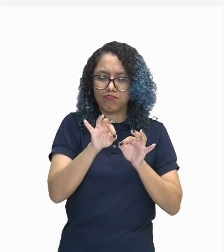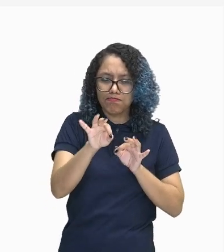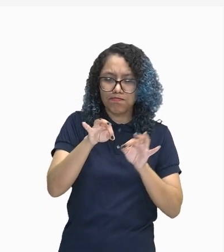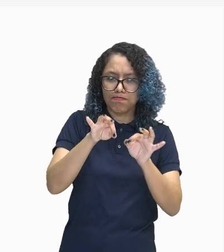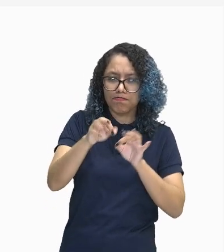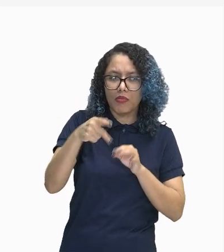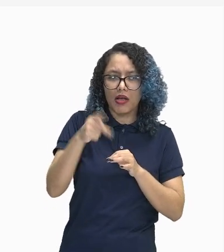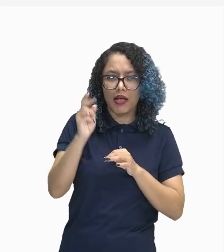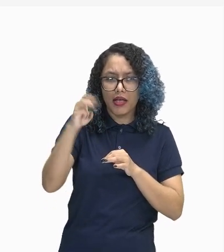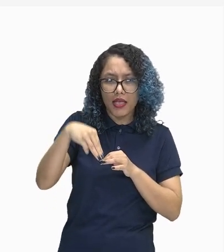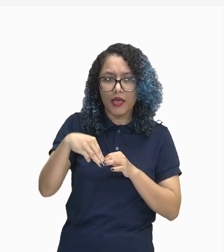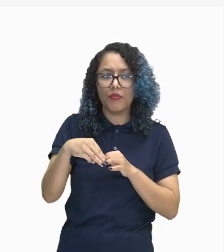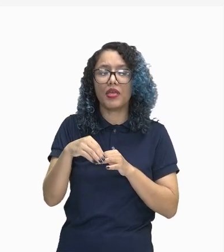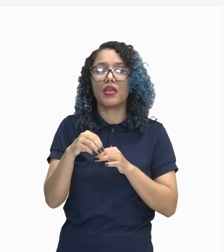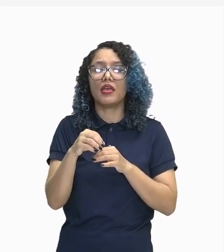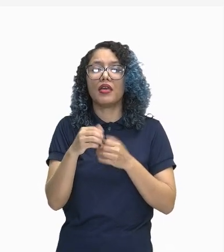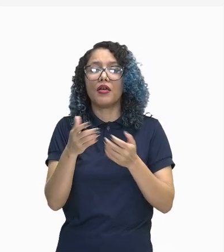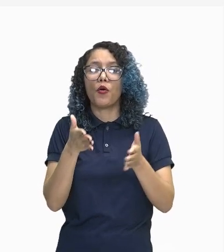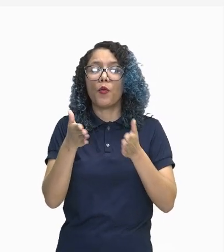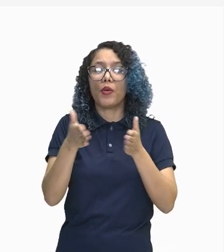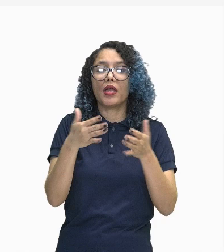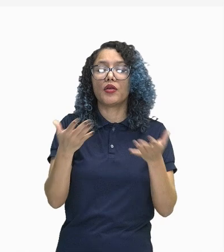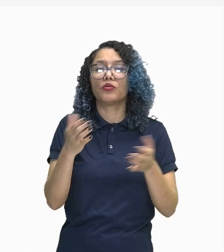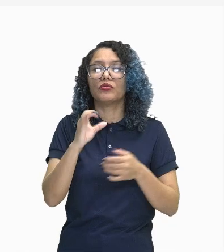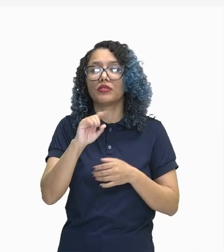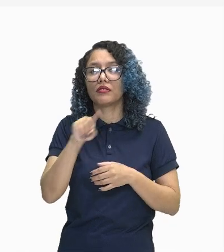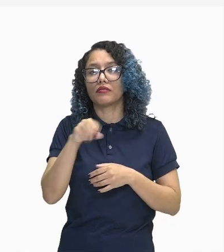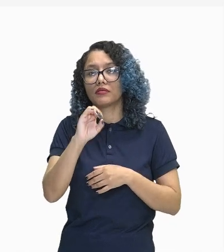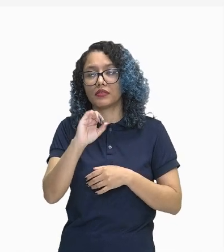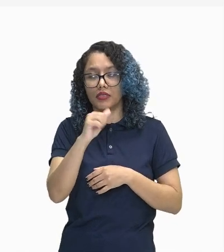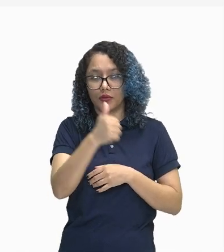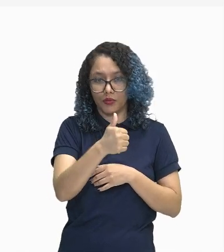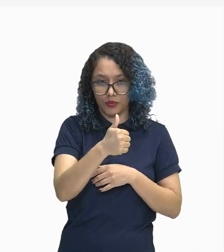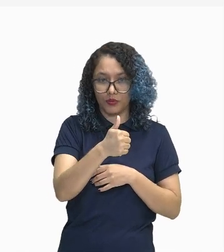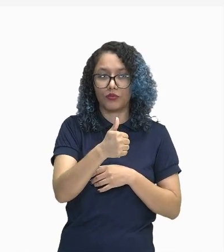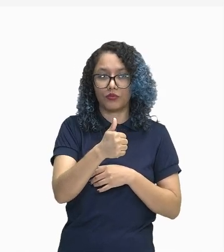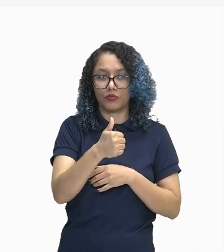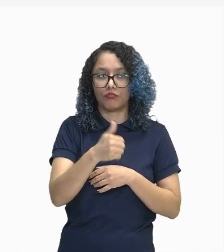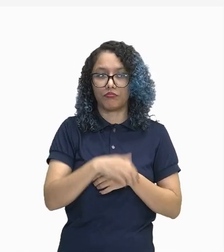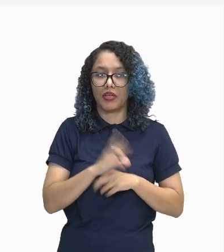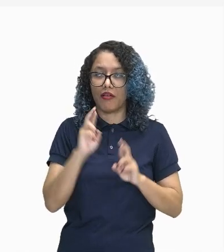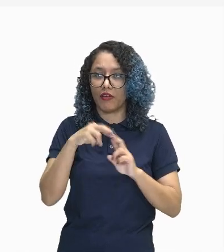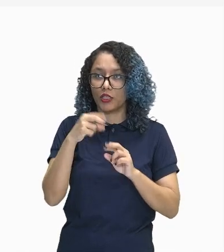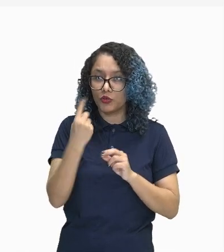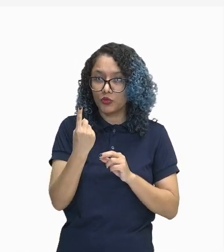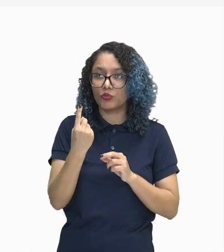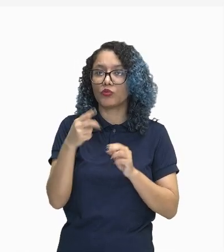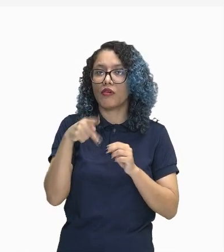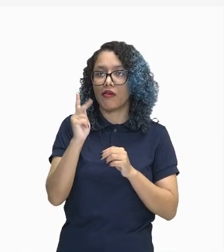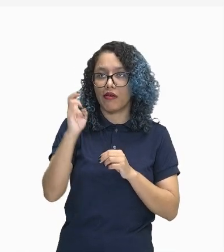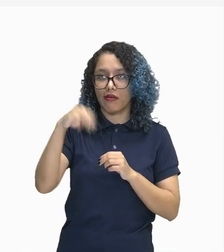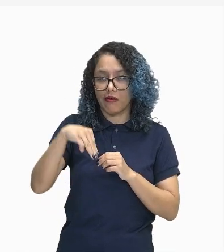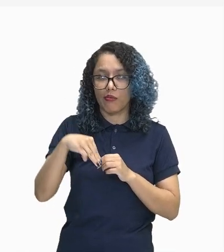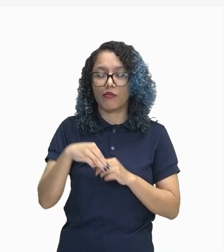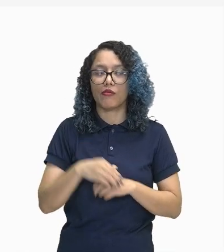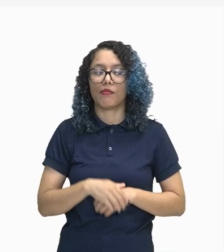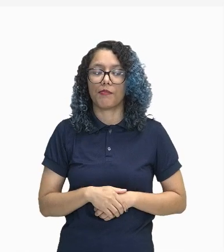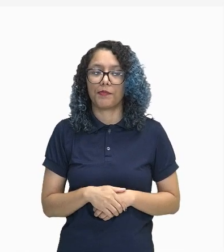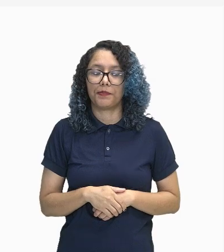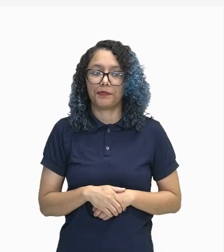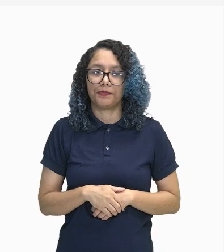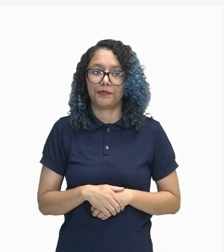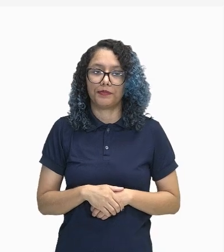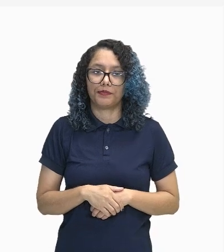0,01 de 1 hora, né, para percorrer 1 quilômetro. Tudo bem? Para percorrer cada